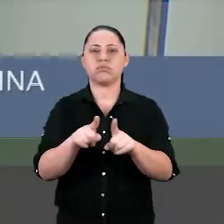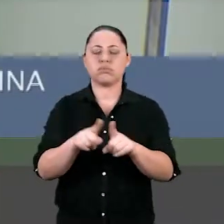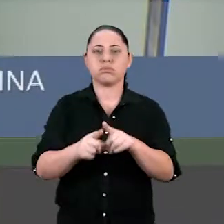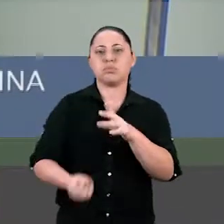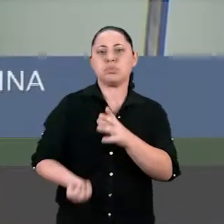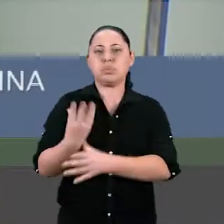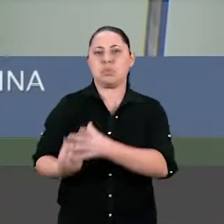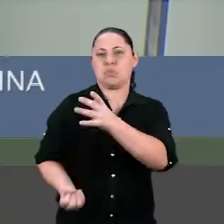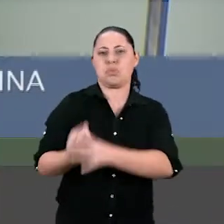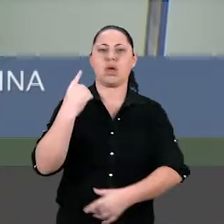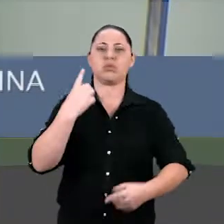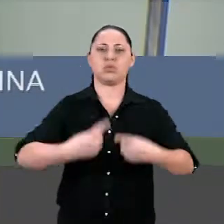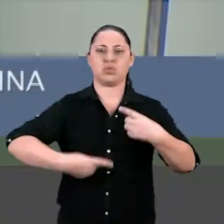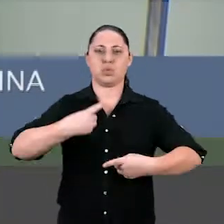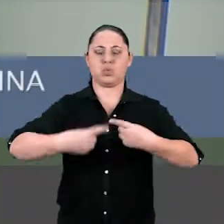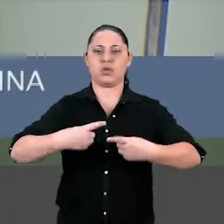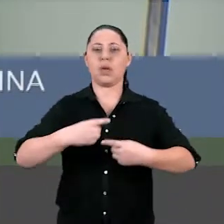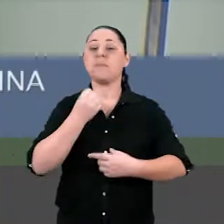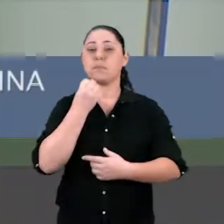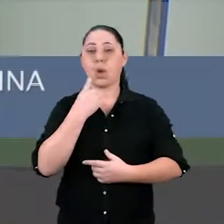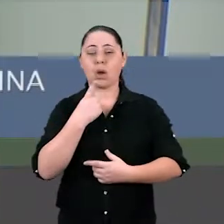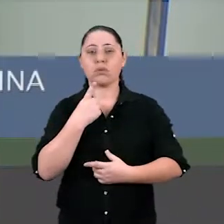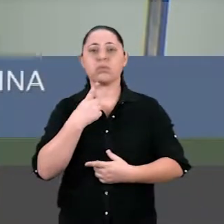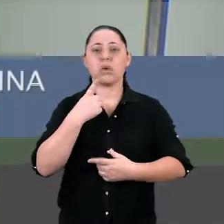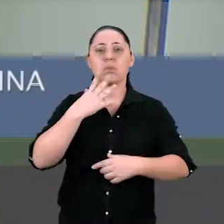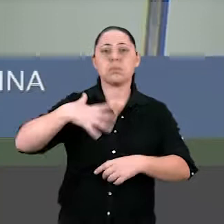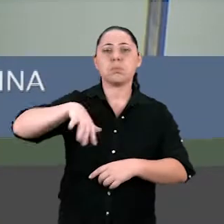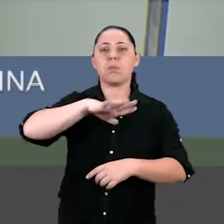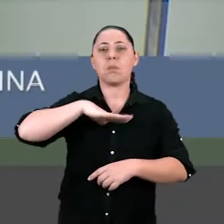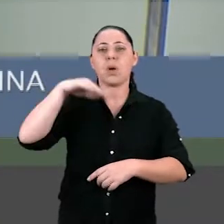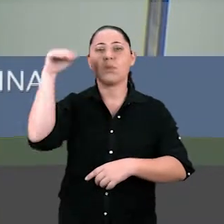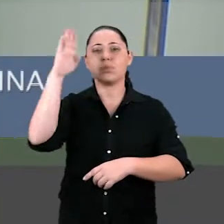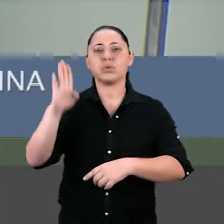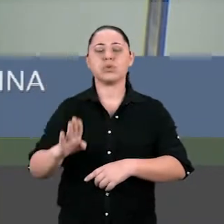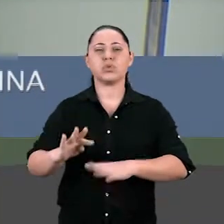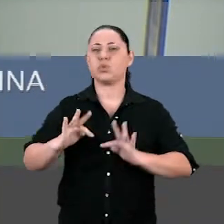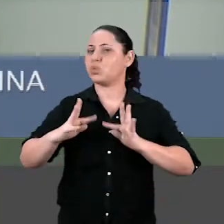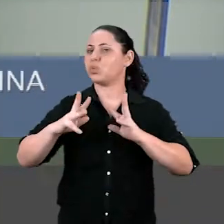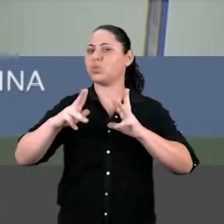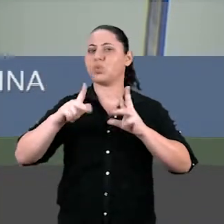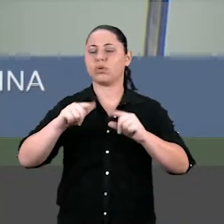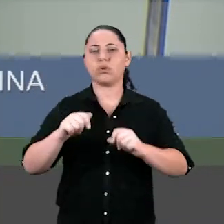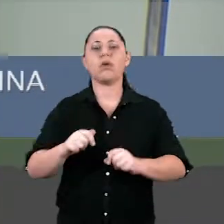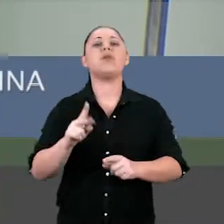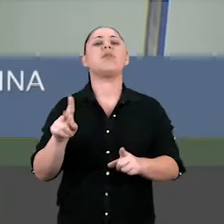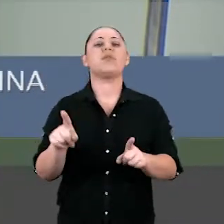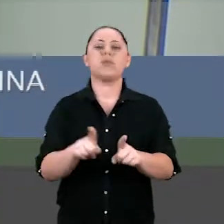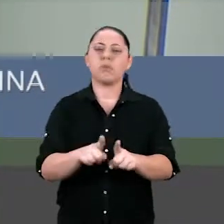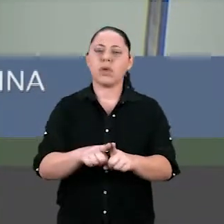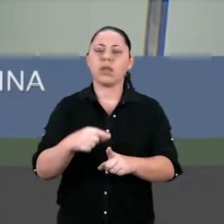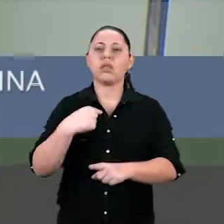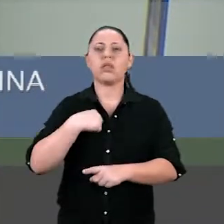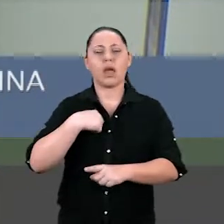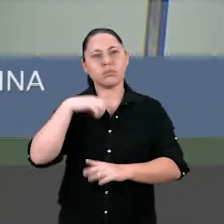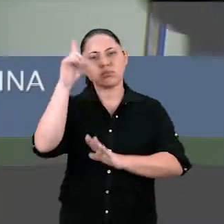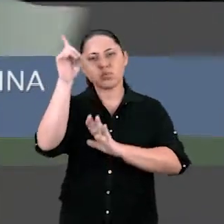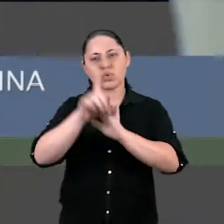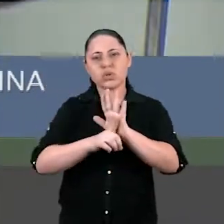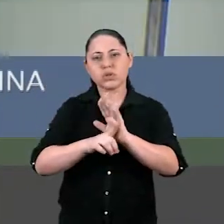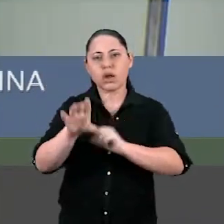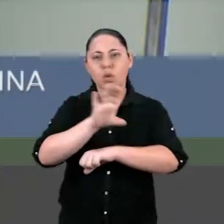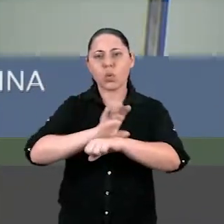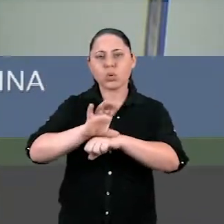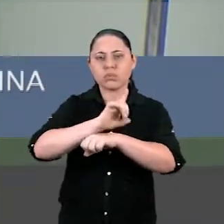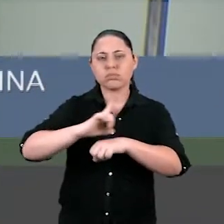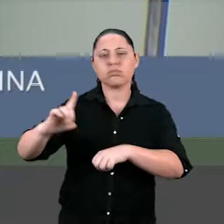suscitam debates, o que efetivamente é bom para a academia, bom para o Brasil e bom para todos aqueles que efetivamente pensam o direito constitucional